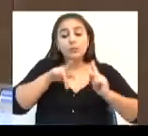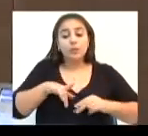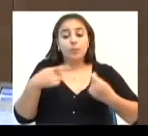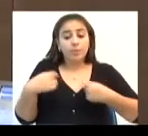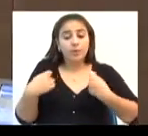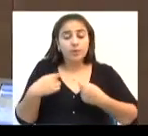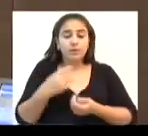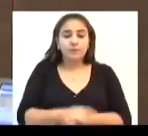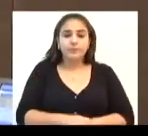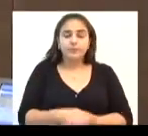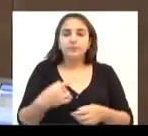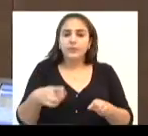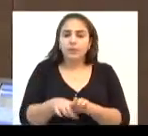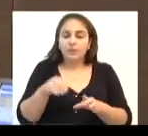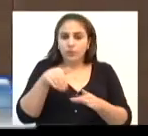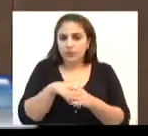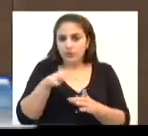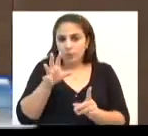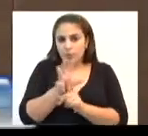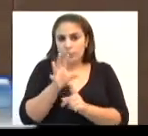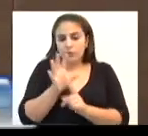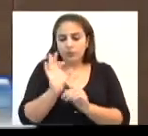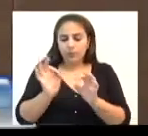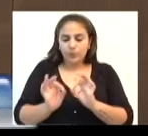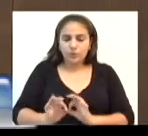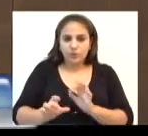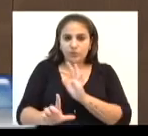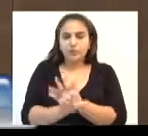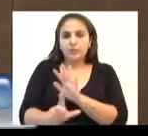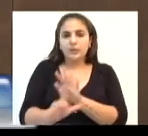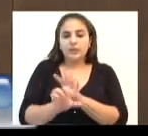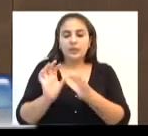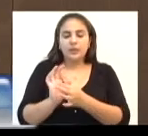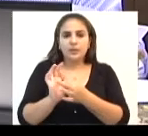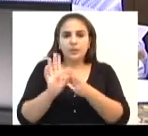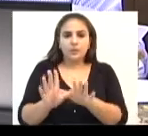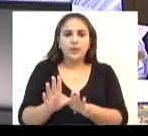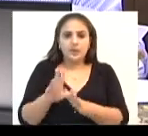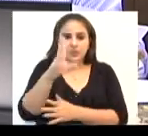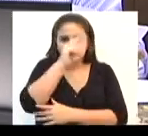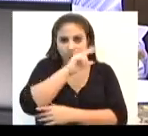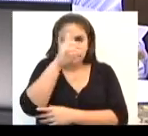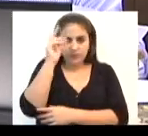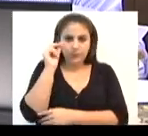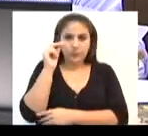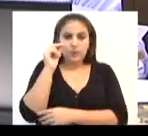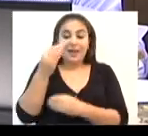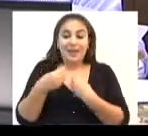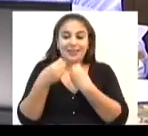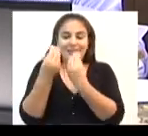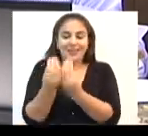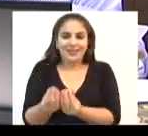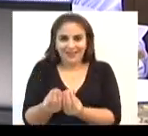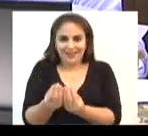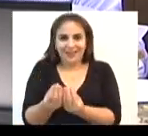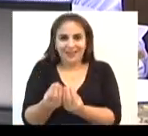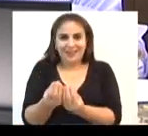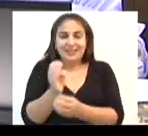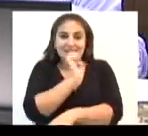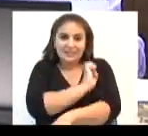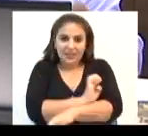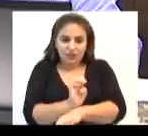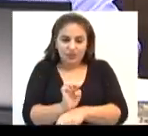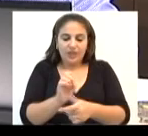foi vetado o projeto de lei que autorizaria o Poder Executivo a ceder estagiários aos poderes